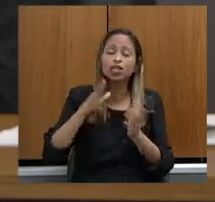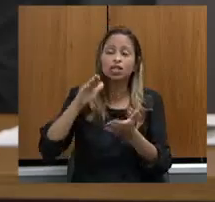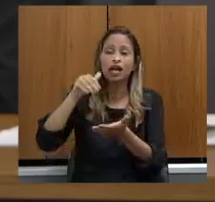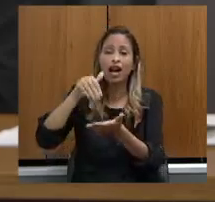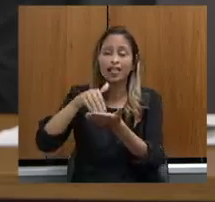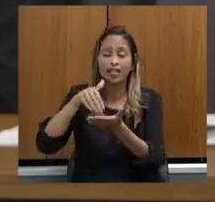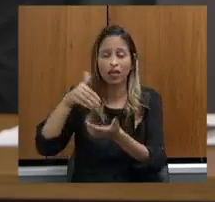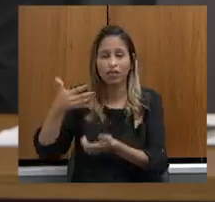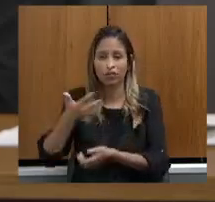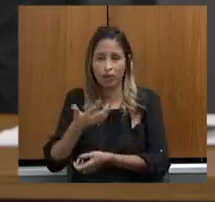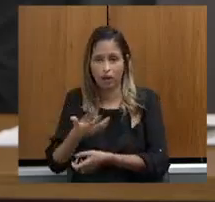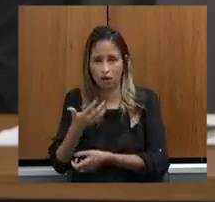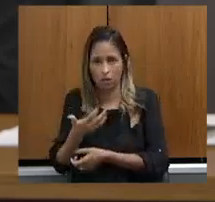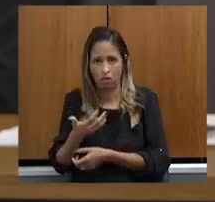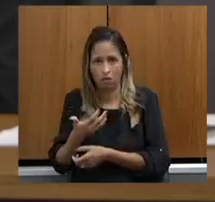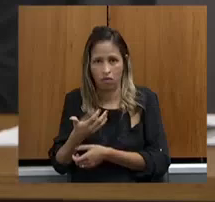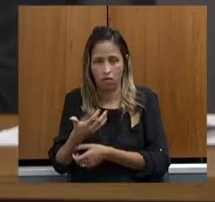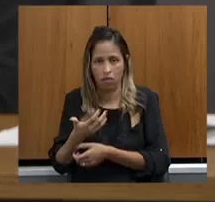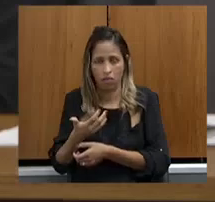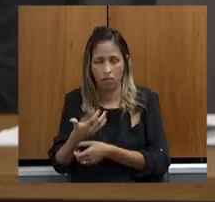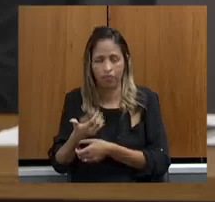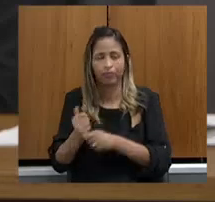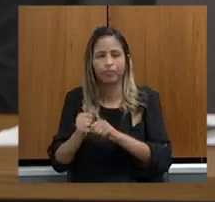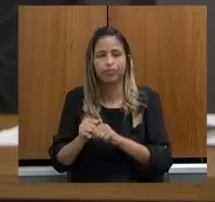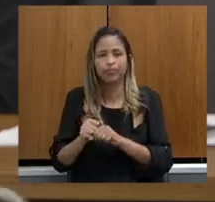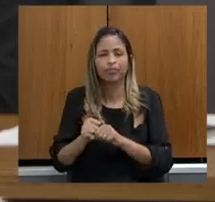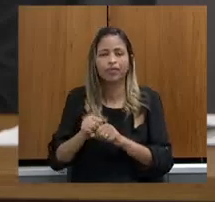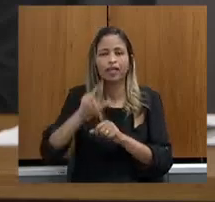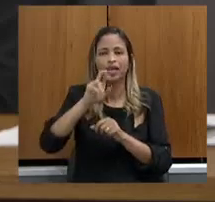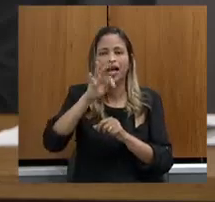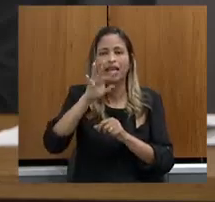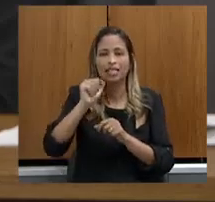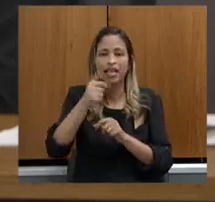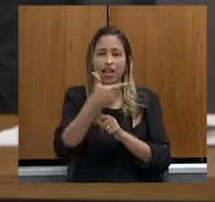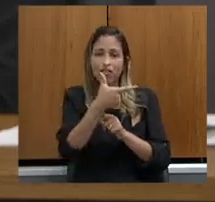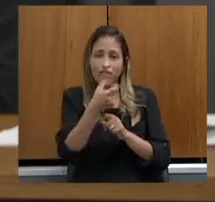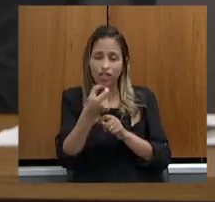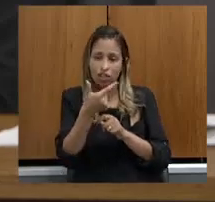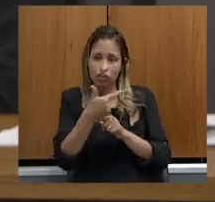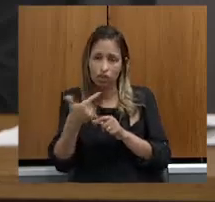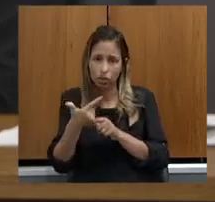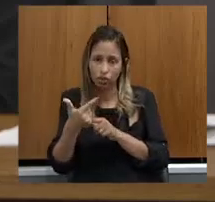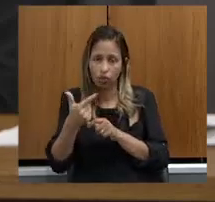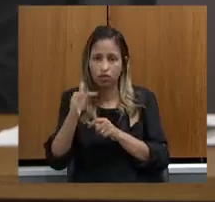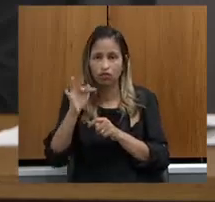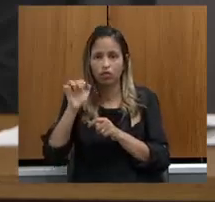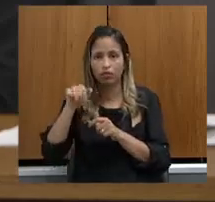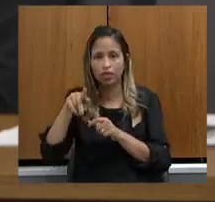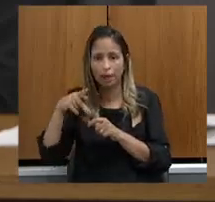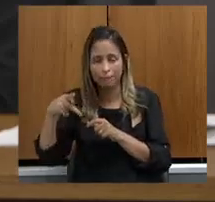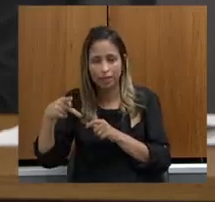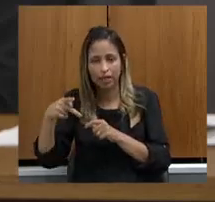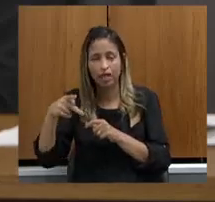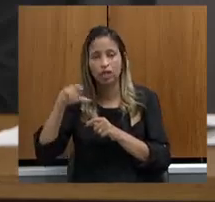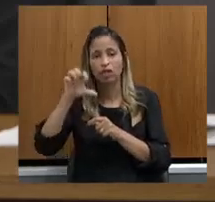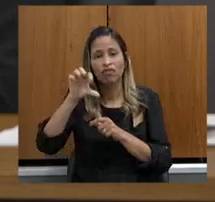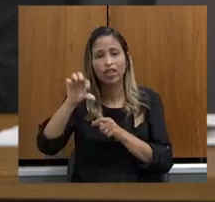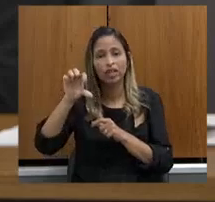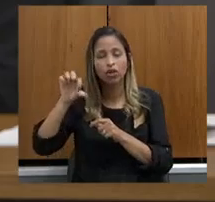chegar até o final do ano com a execução da receita de 2022 do fundeb de 99.94%